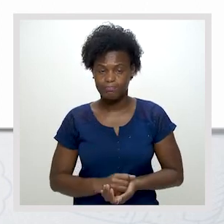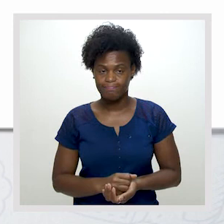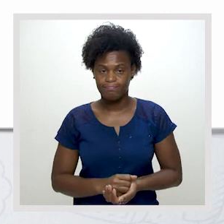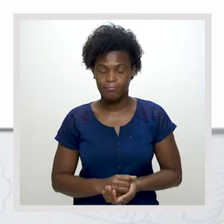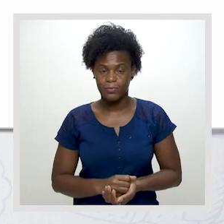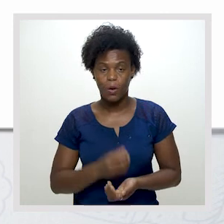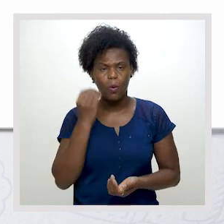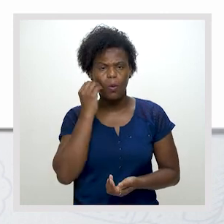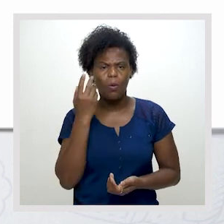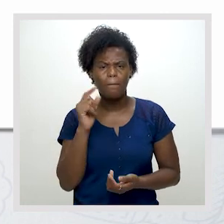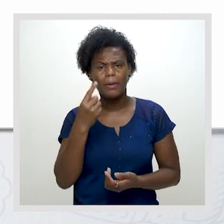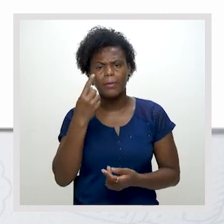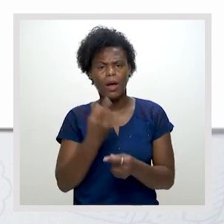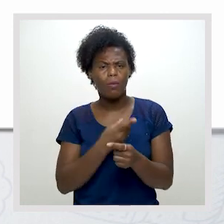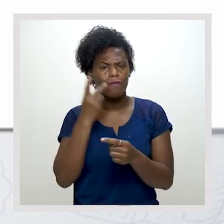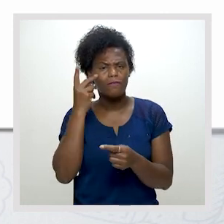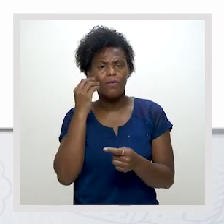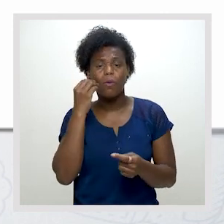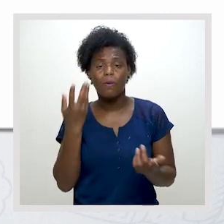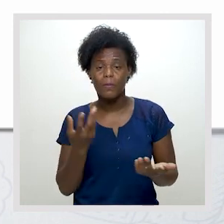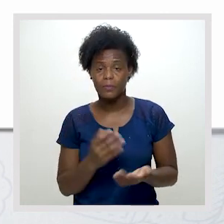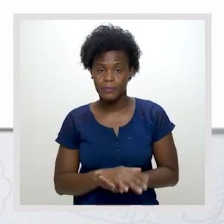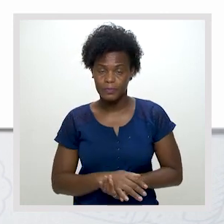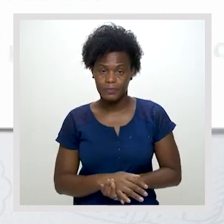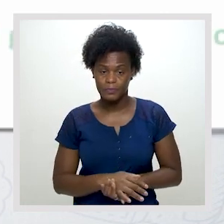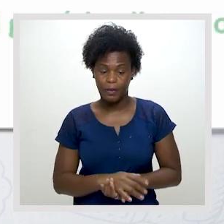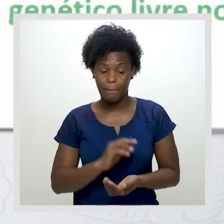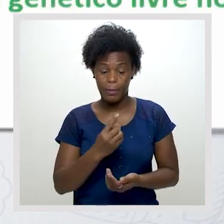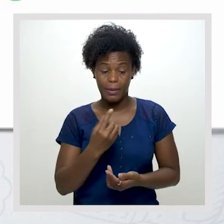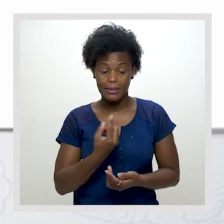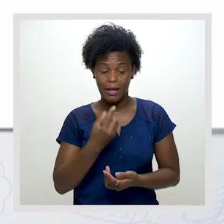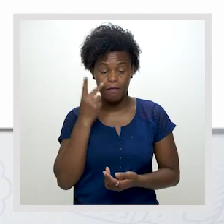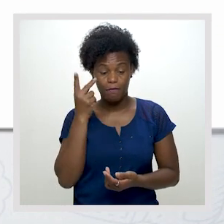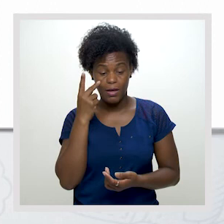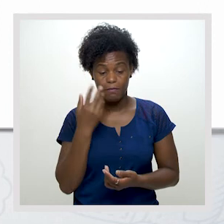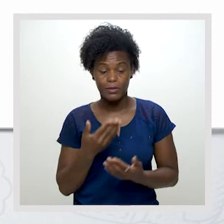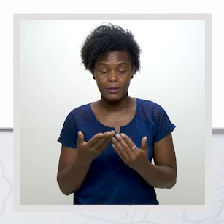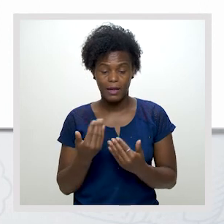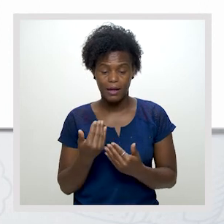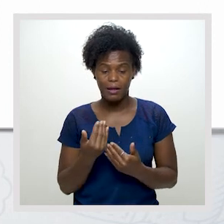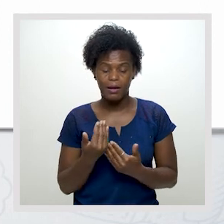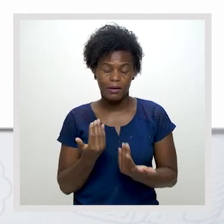Como eram os primeiros seres vivos? Os primeiros seres vivos eram